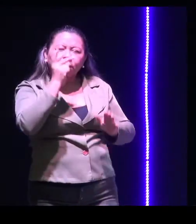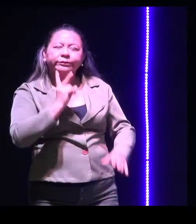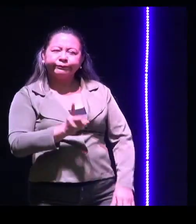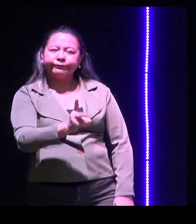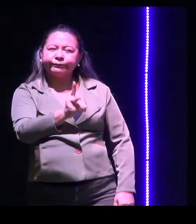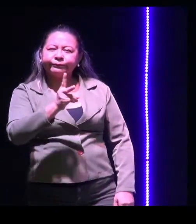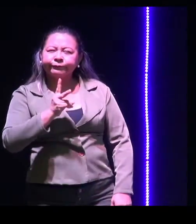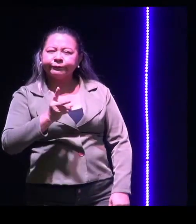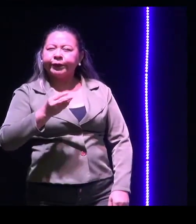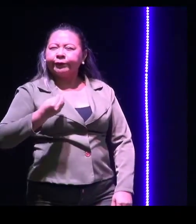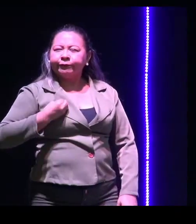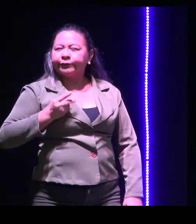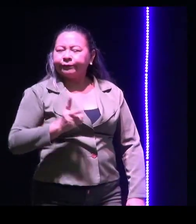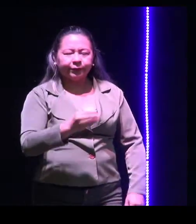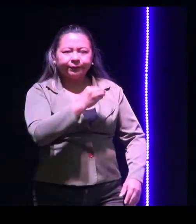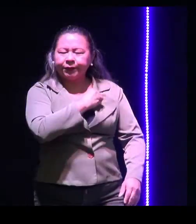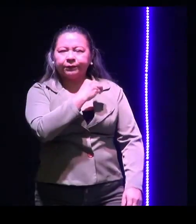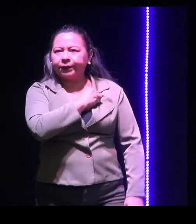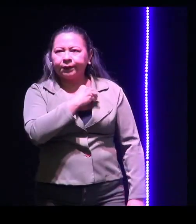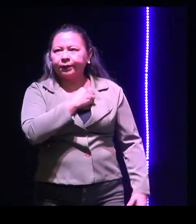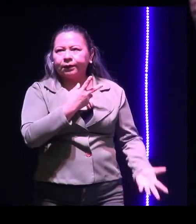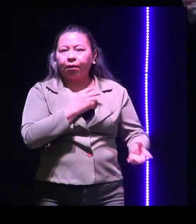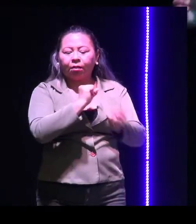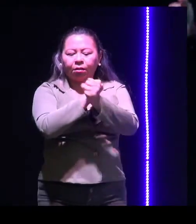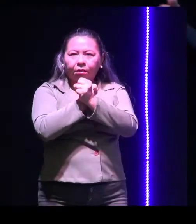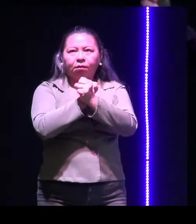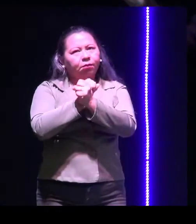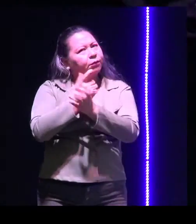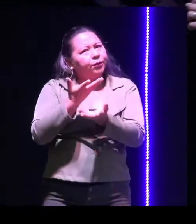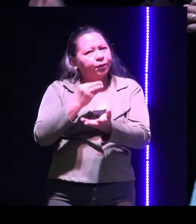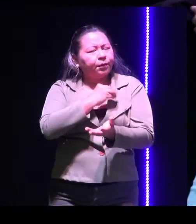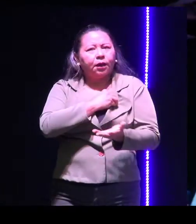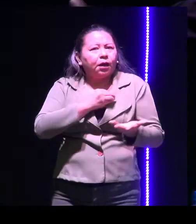é escravo do pecado. E nós não podemos